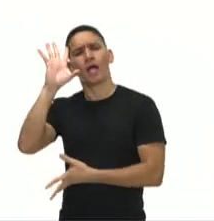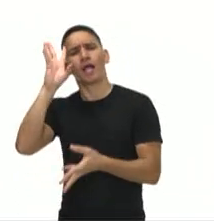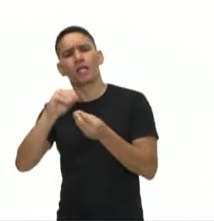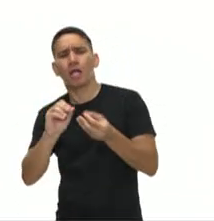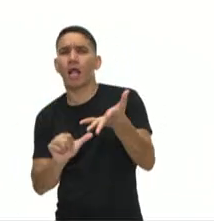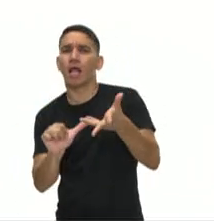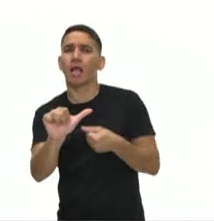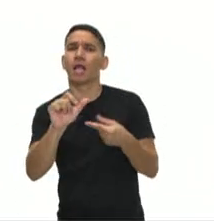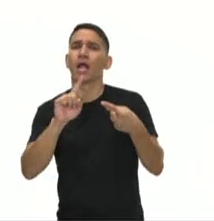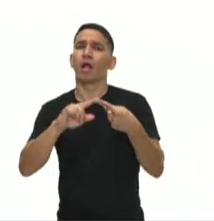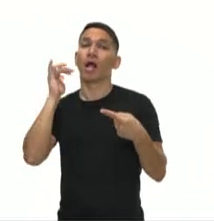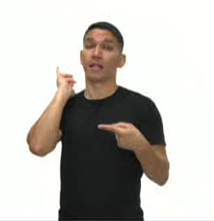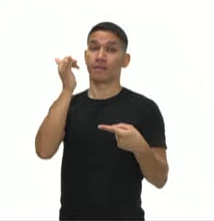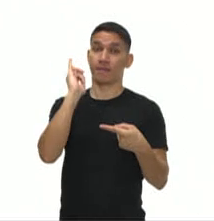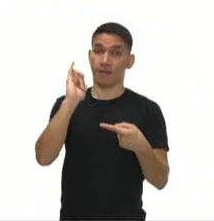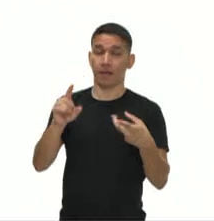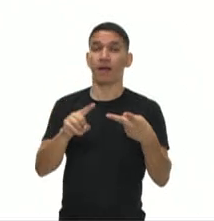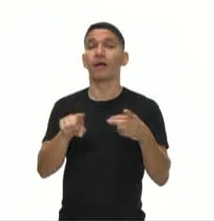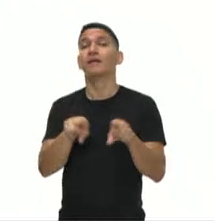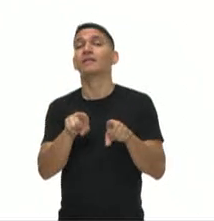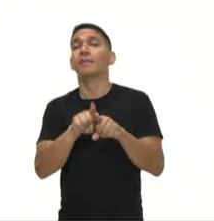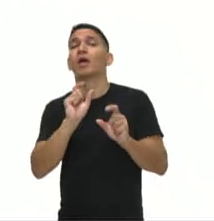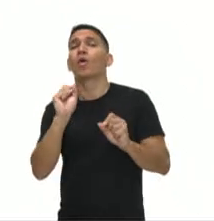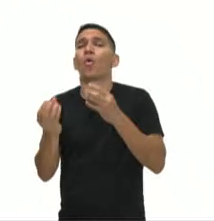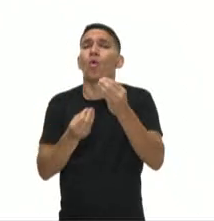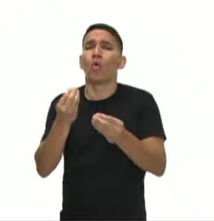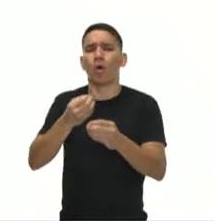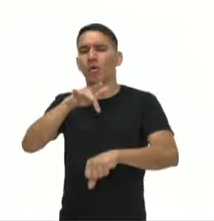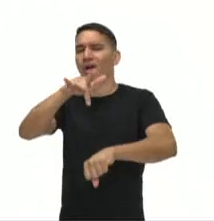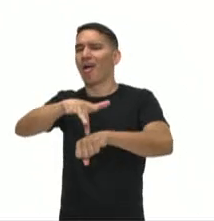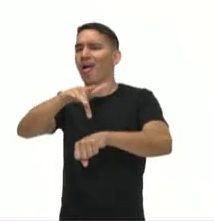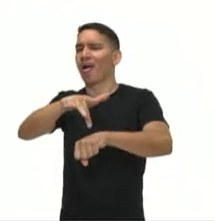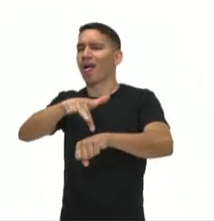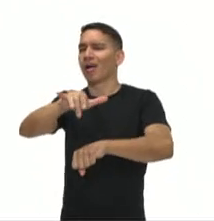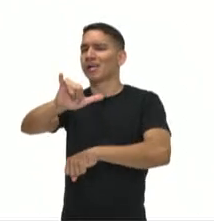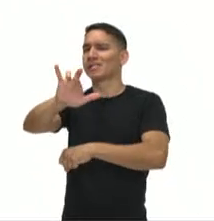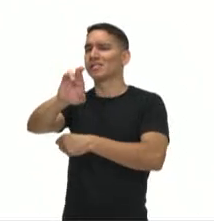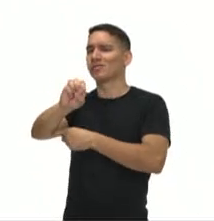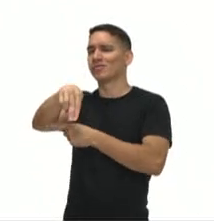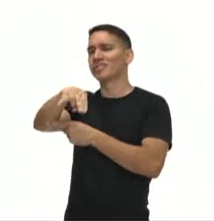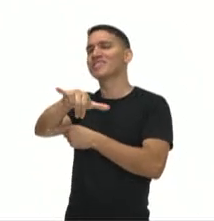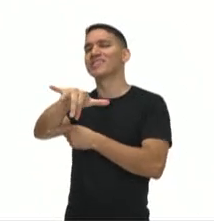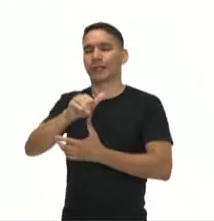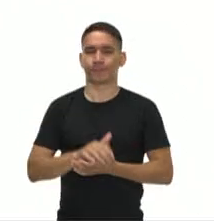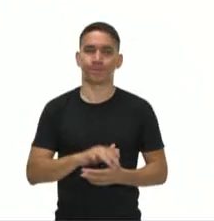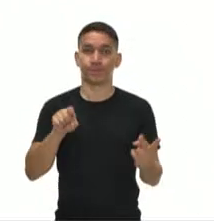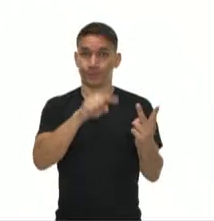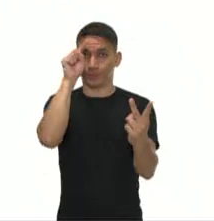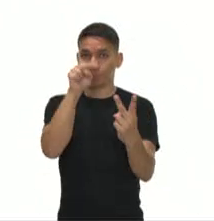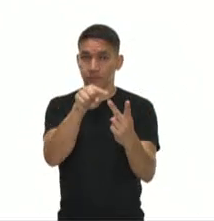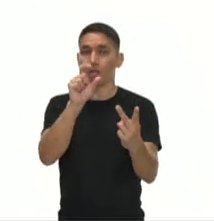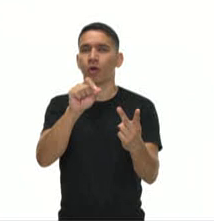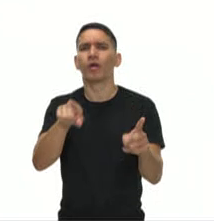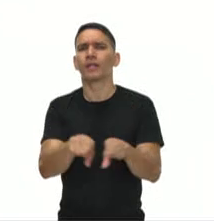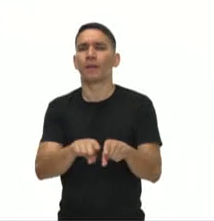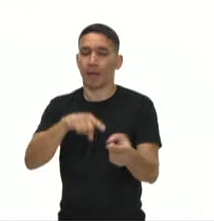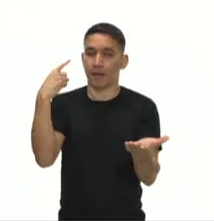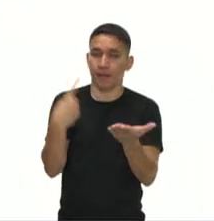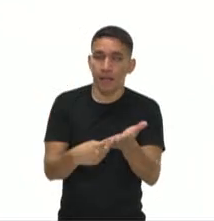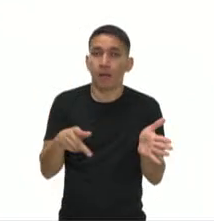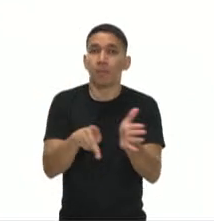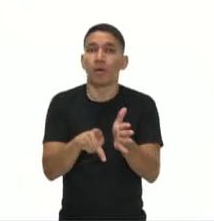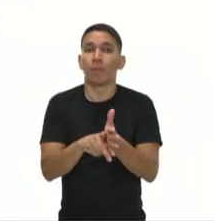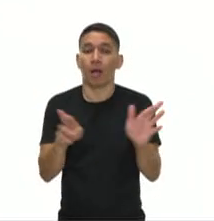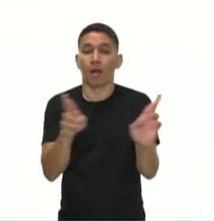narrativa e identificando efeitos de ironia no texto. Estabelecer relações lógico-discursivas marcadas